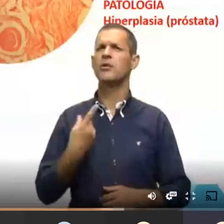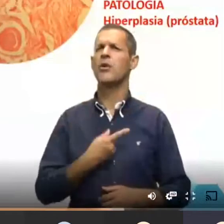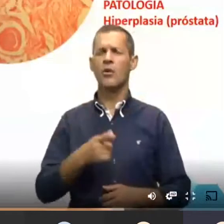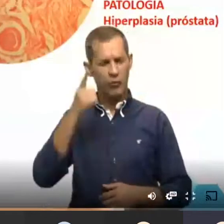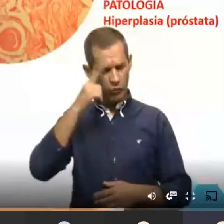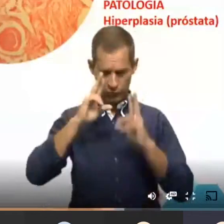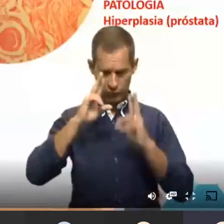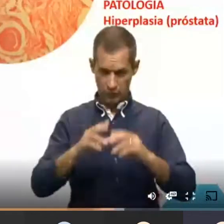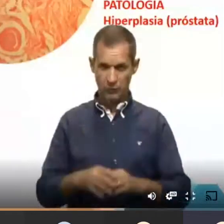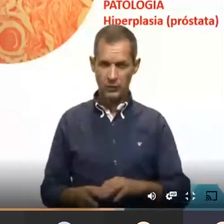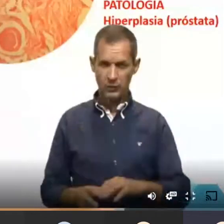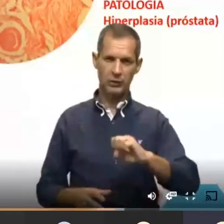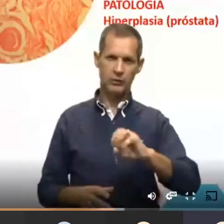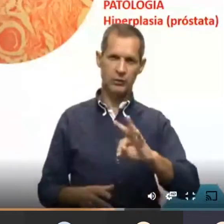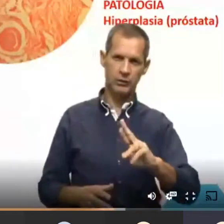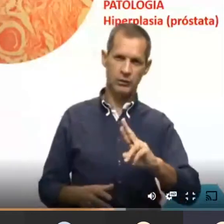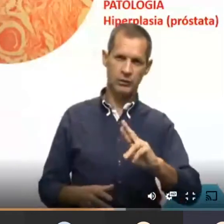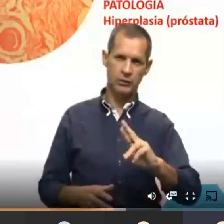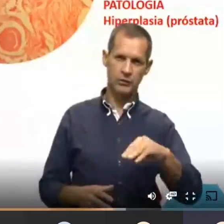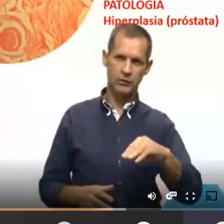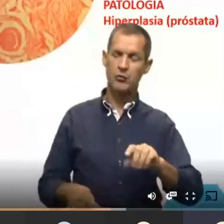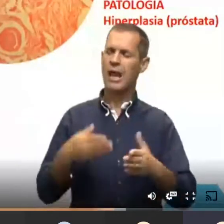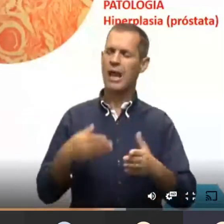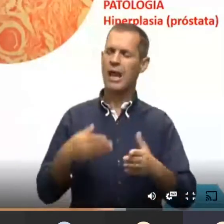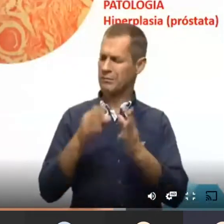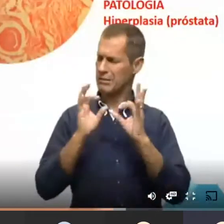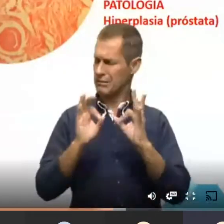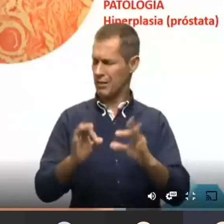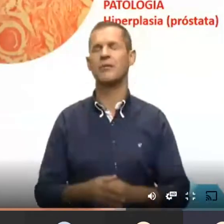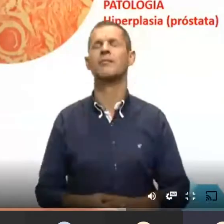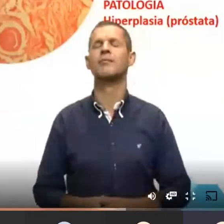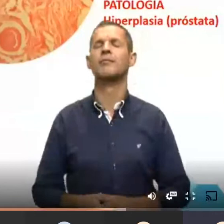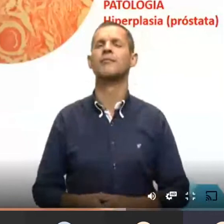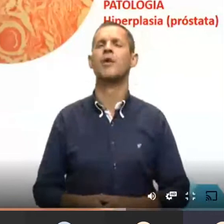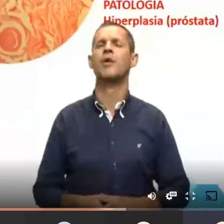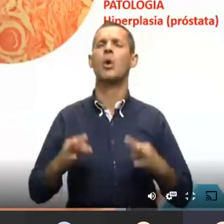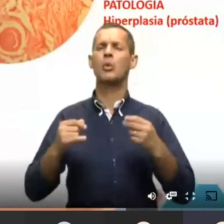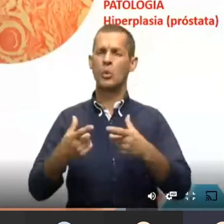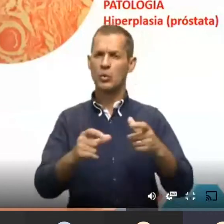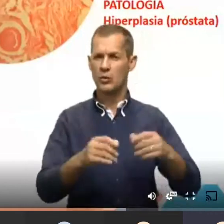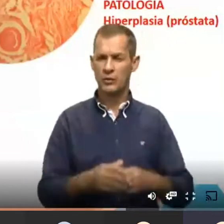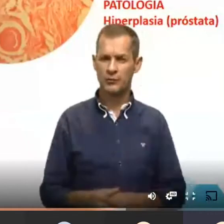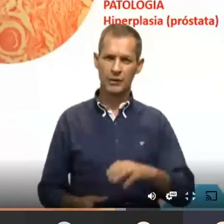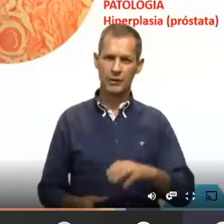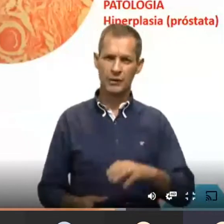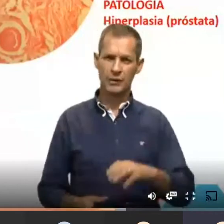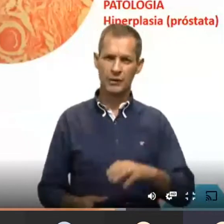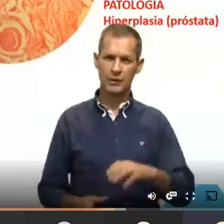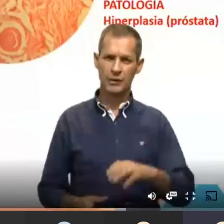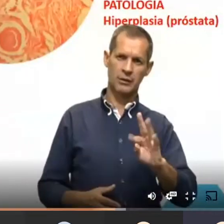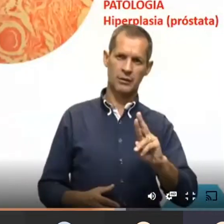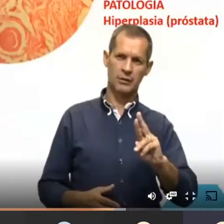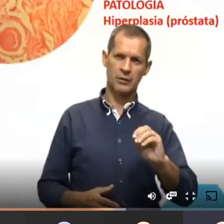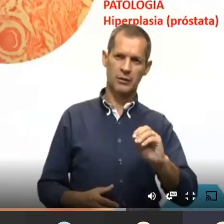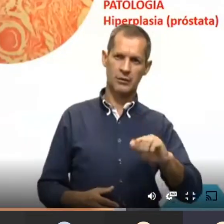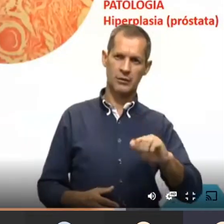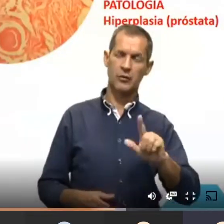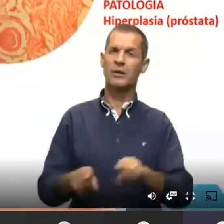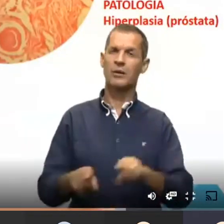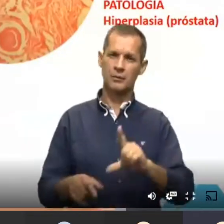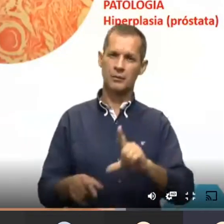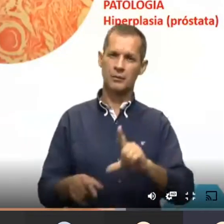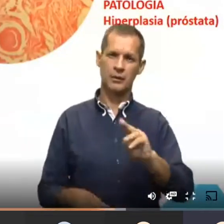a gente vai conseguir ver o estroma bem delimitado, né, toda essa região estromal, e com a questão